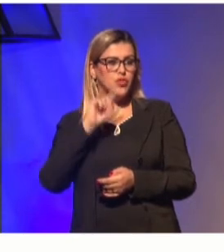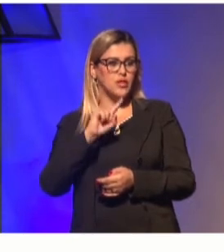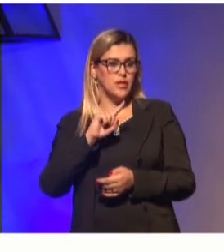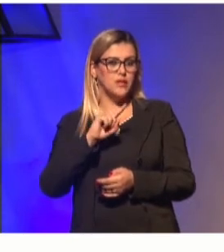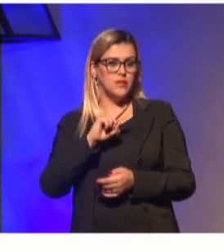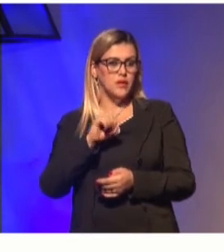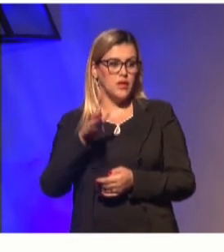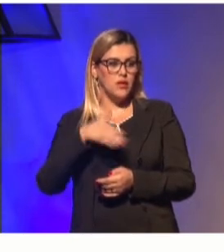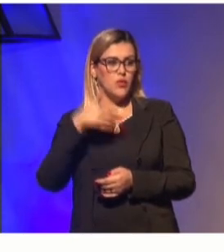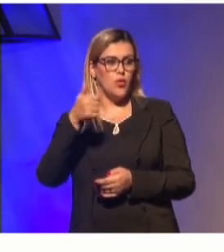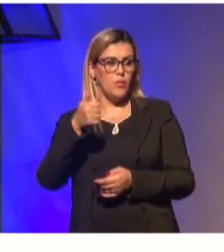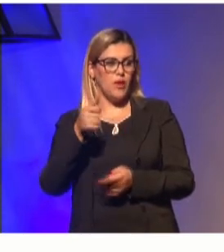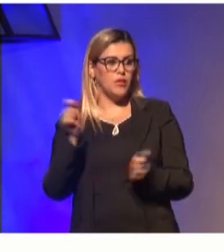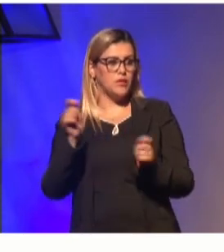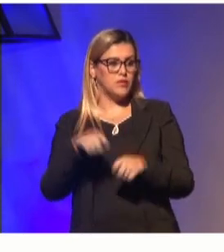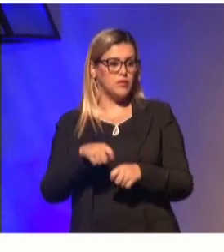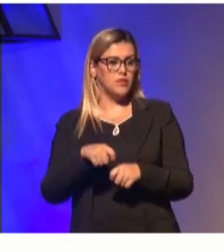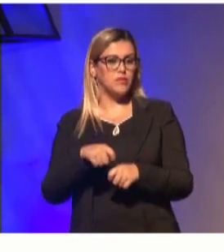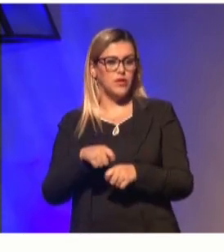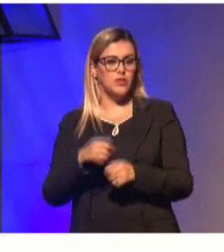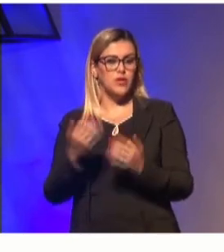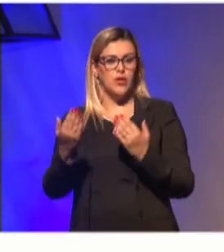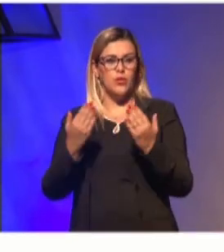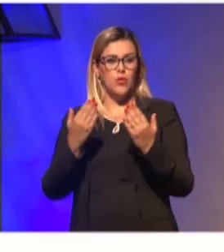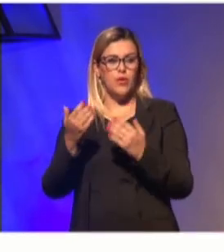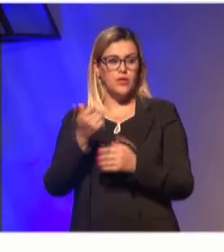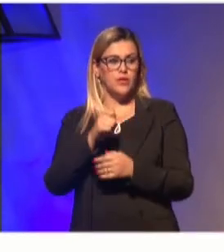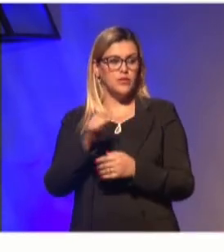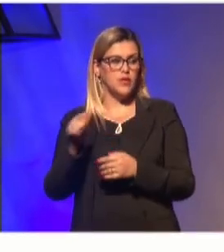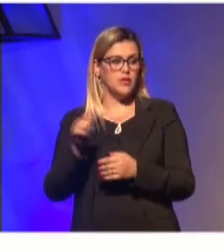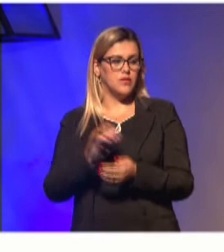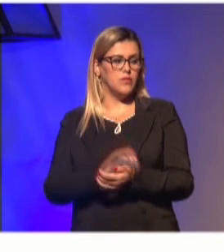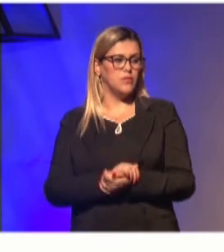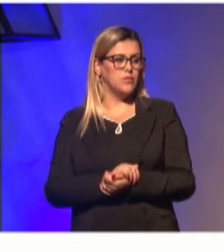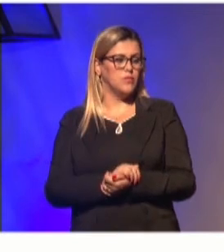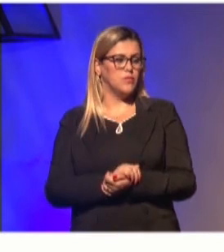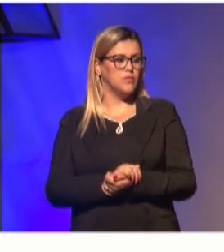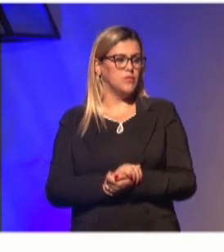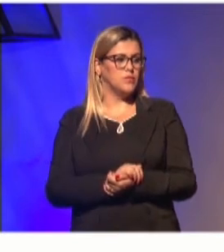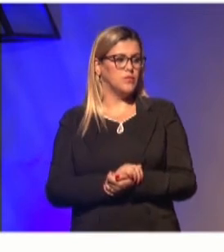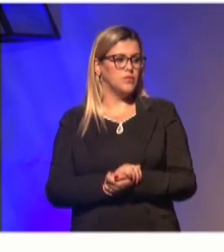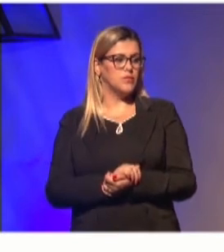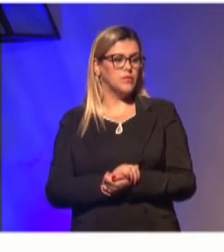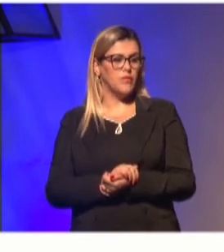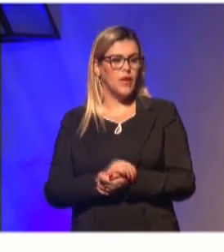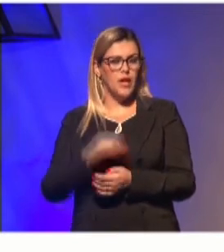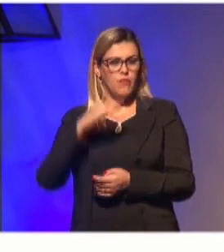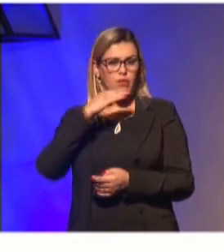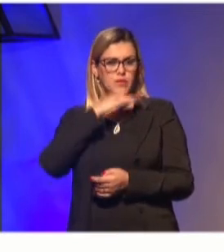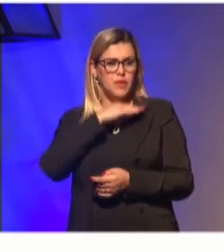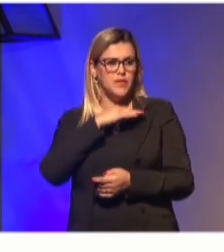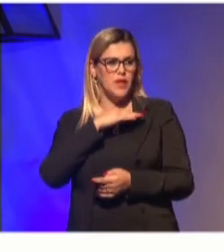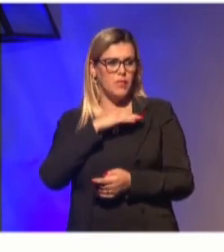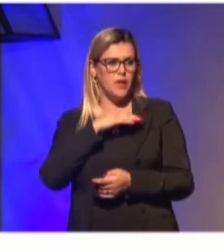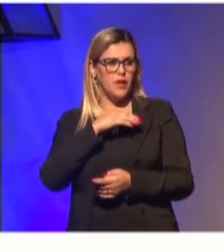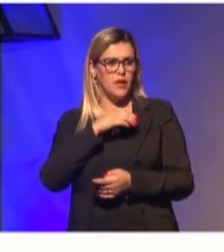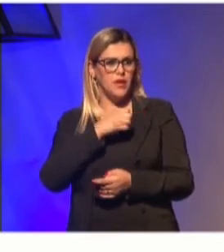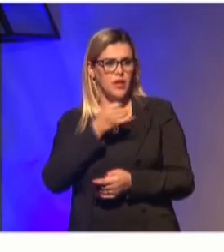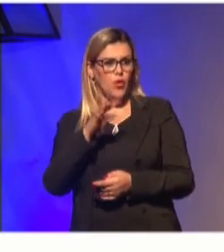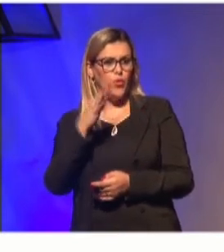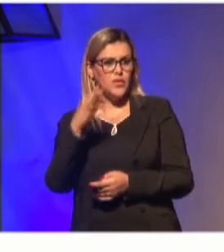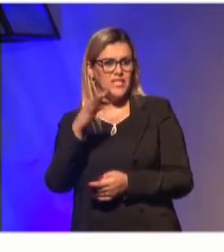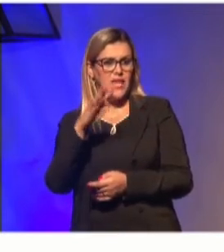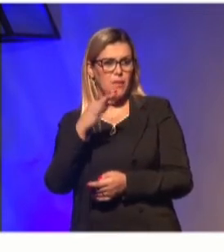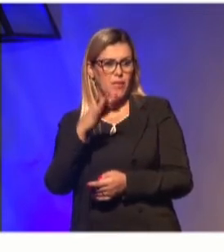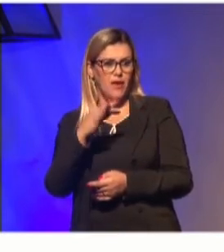efeitos melhores aí se comparado até mesmo com a associação do fármaco mais o laser. E vocês percebem que tem alguns trabalhos aí, vocês percebem que estão